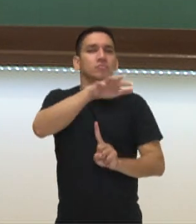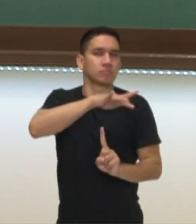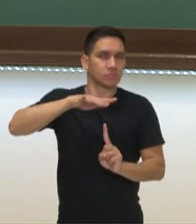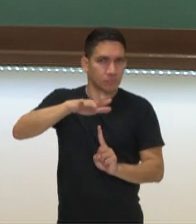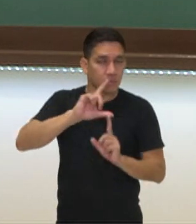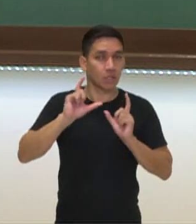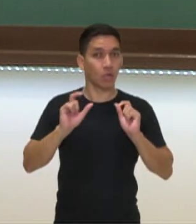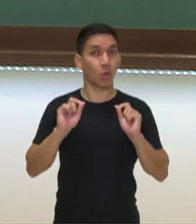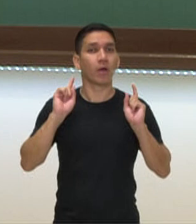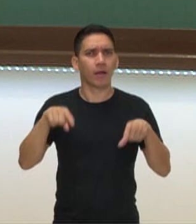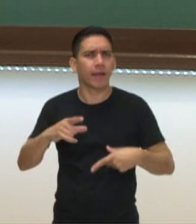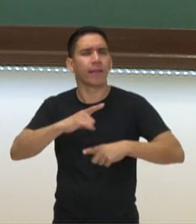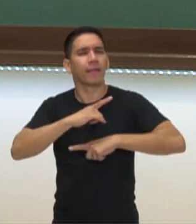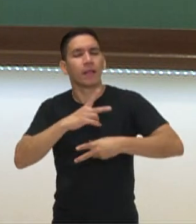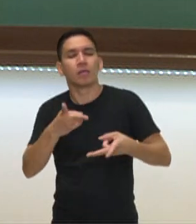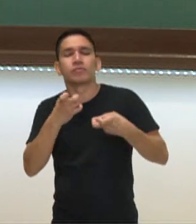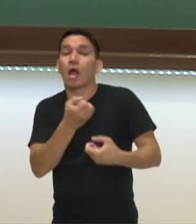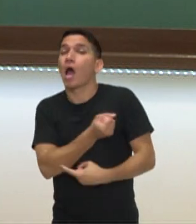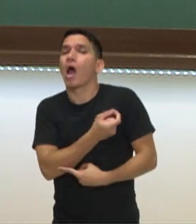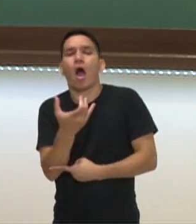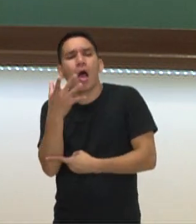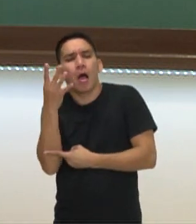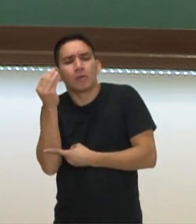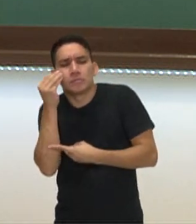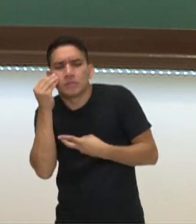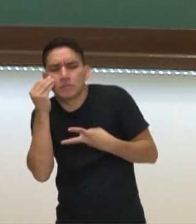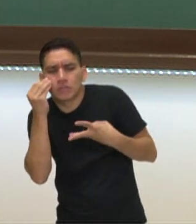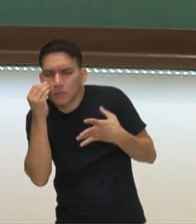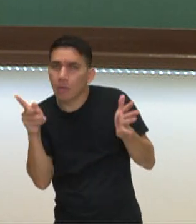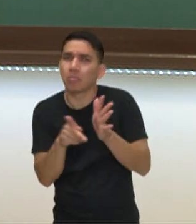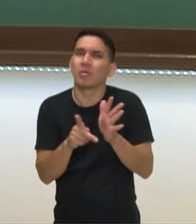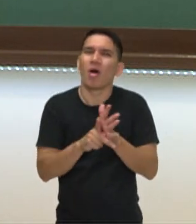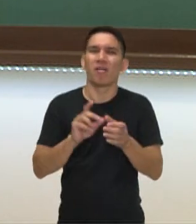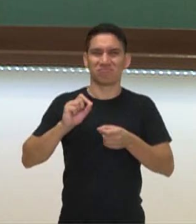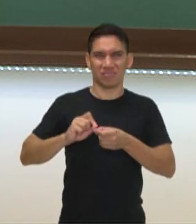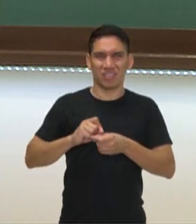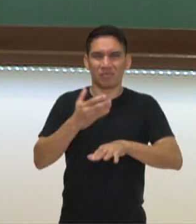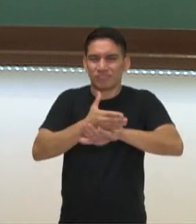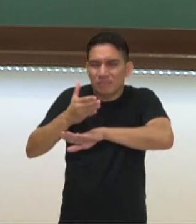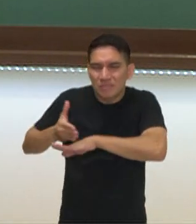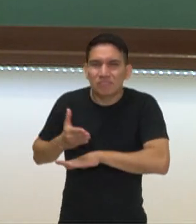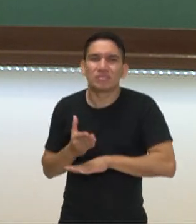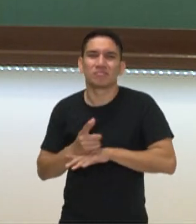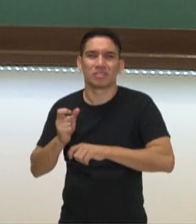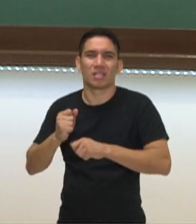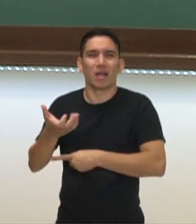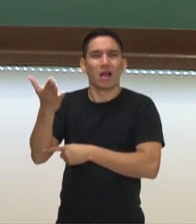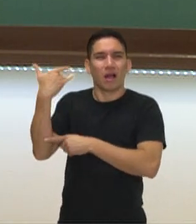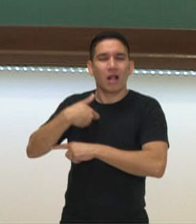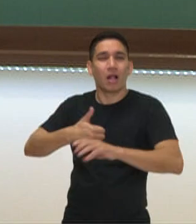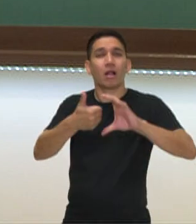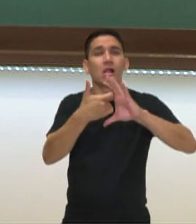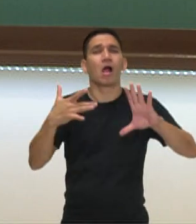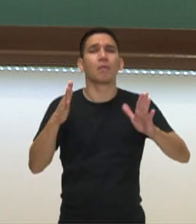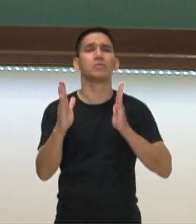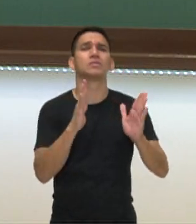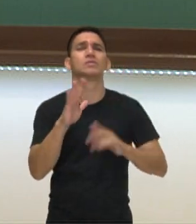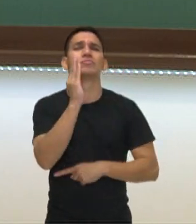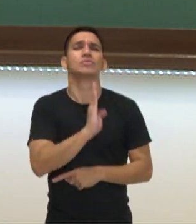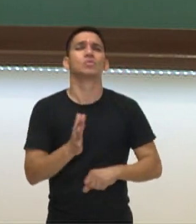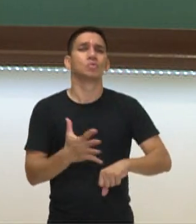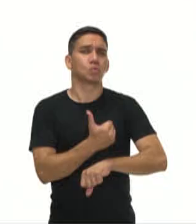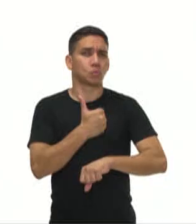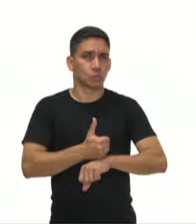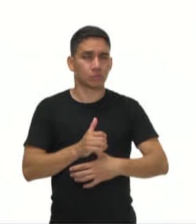E a gente tem também algumas práticas de mestiçagem que foram características do Brasil colônia, por